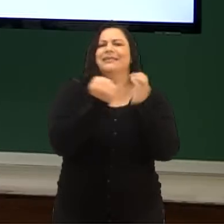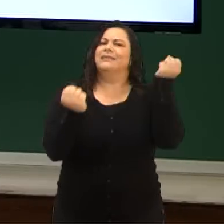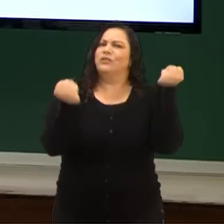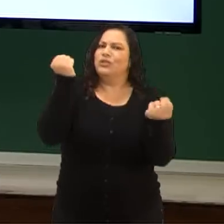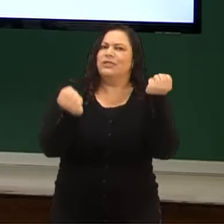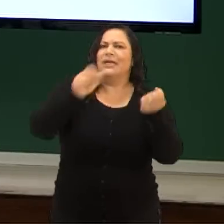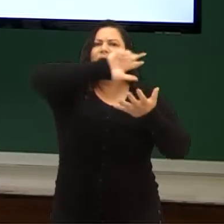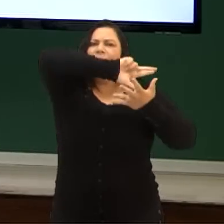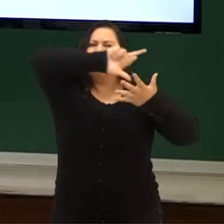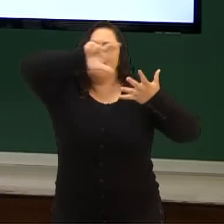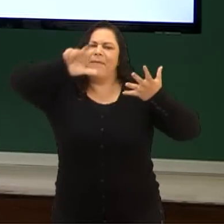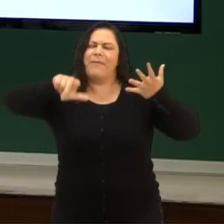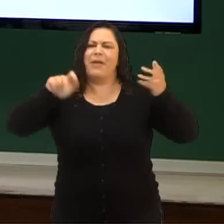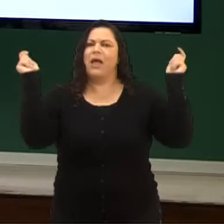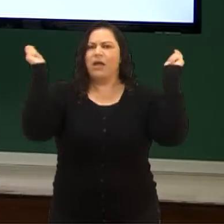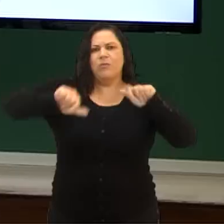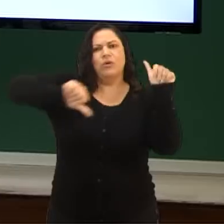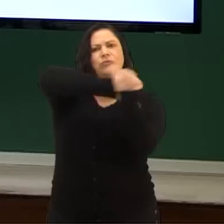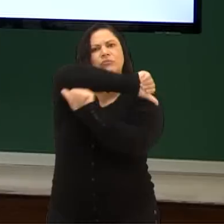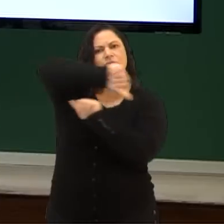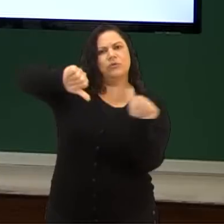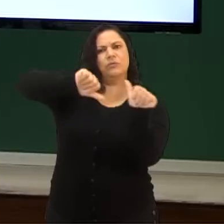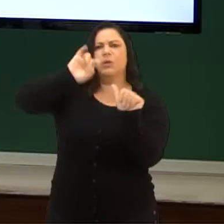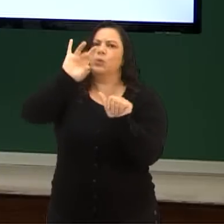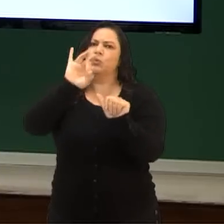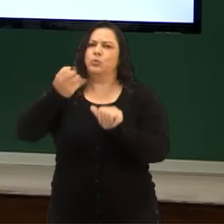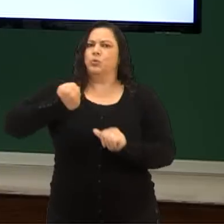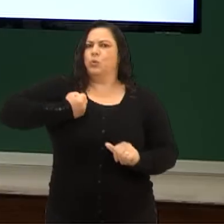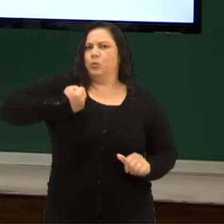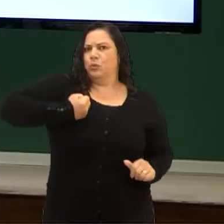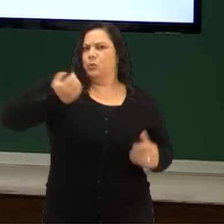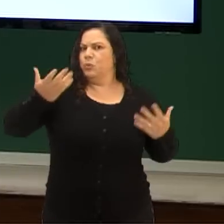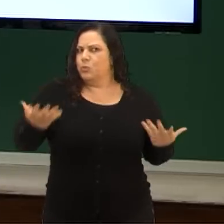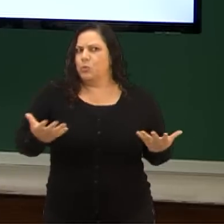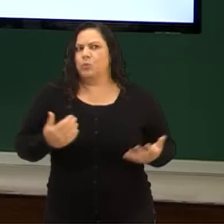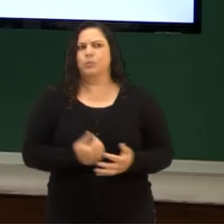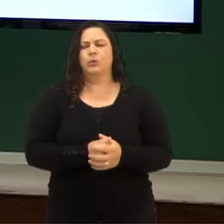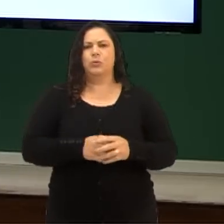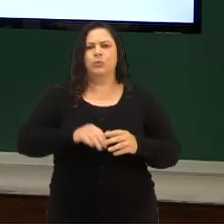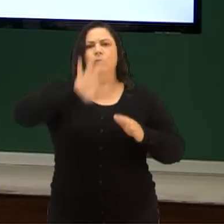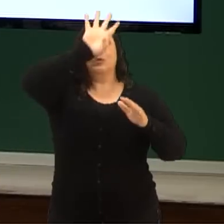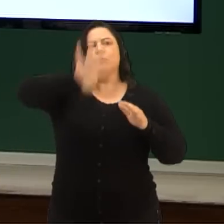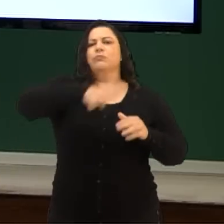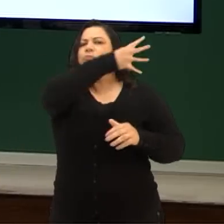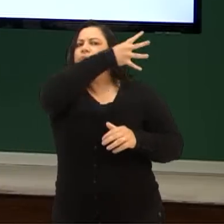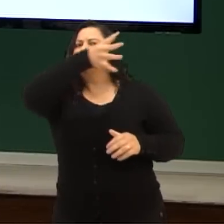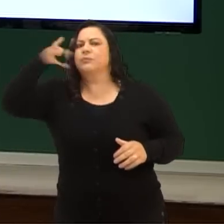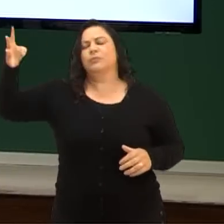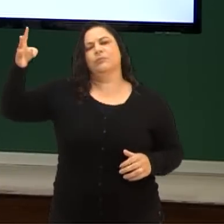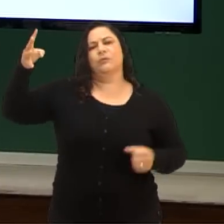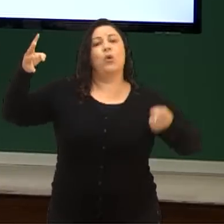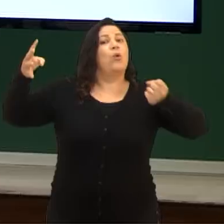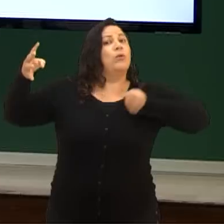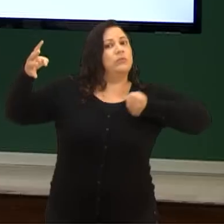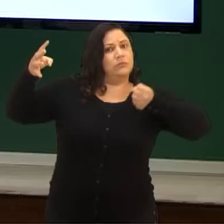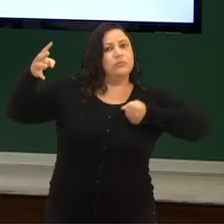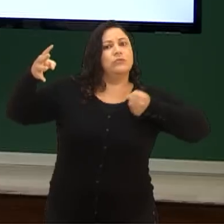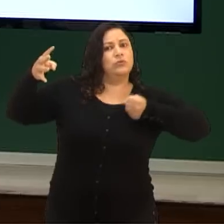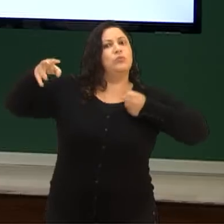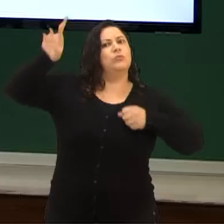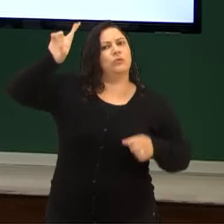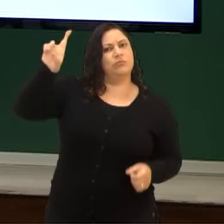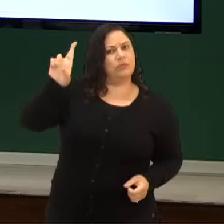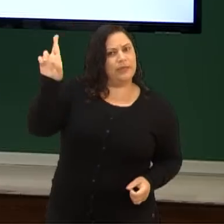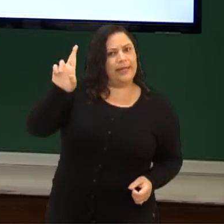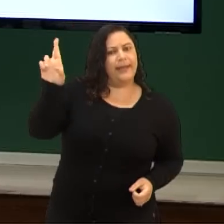virou. Ó, 20, 18, 25. As matrizes são tabelas de números reais utilizadas em quase